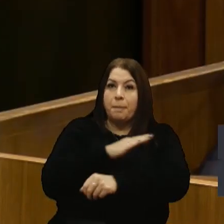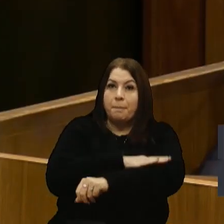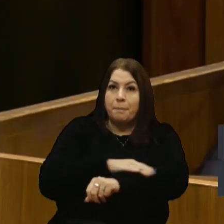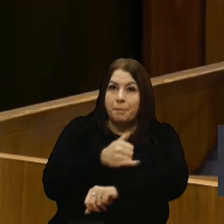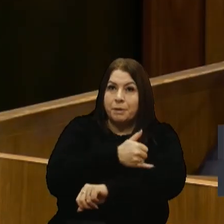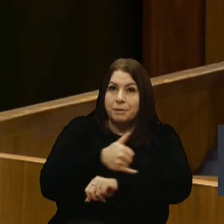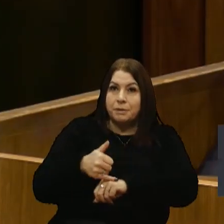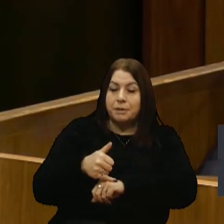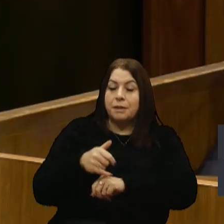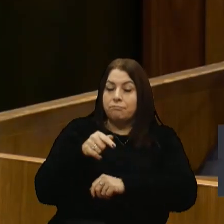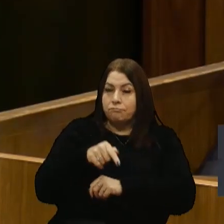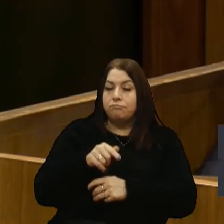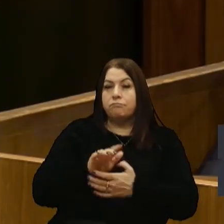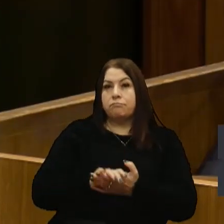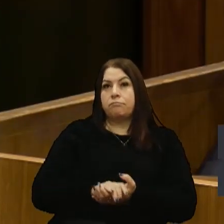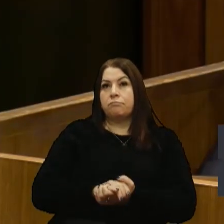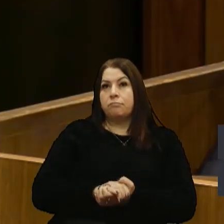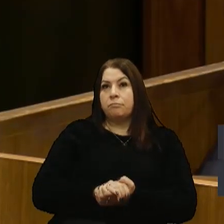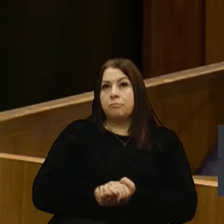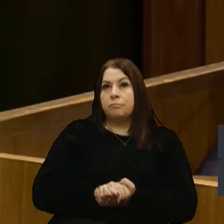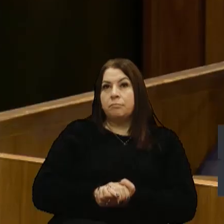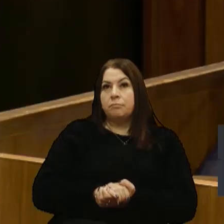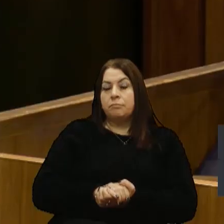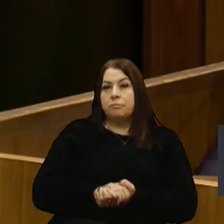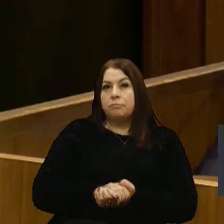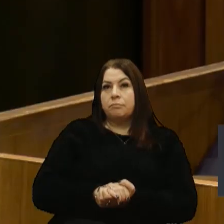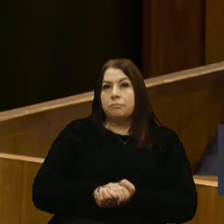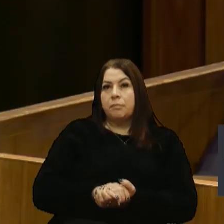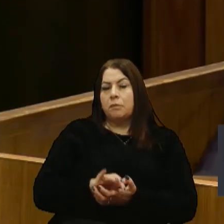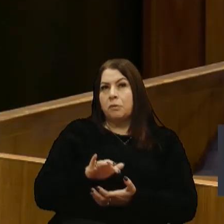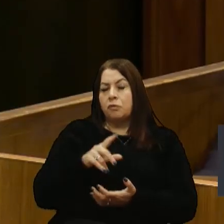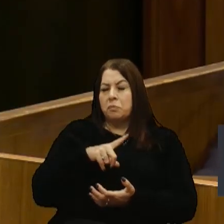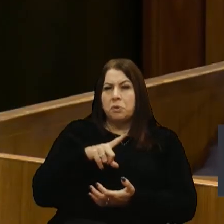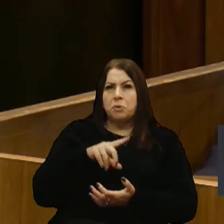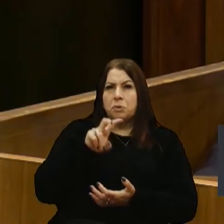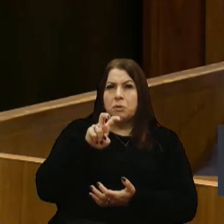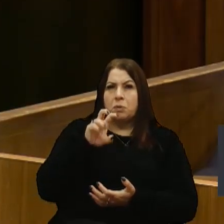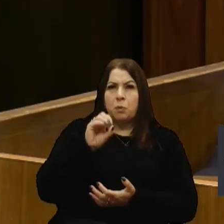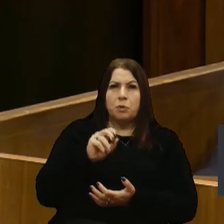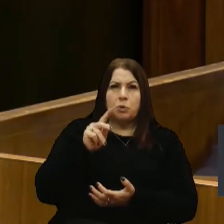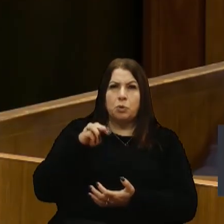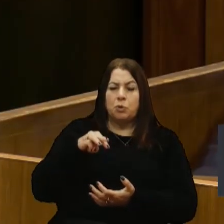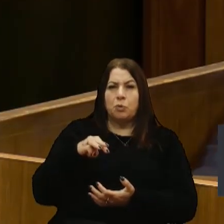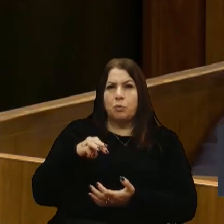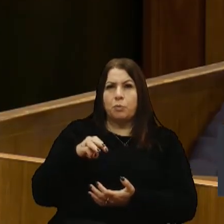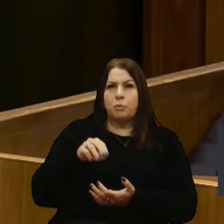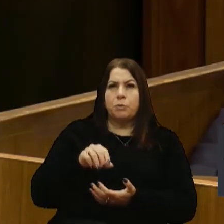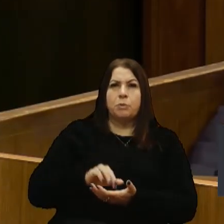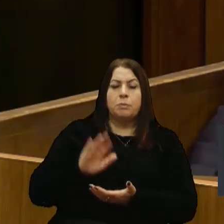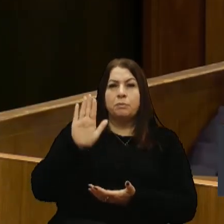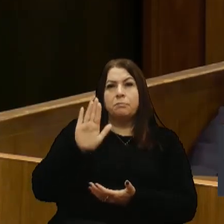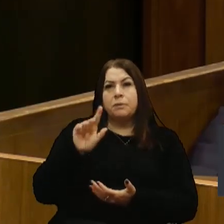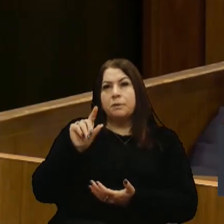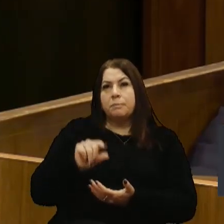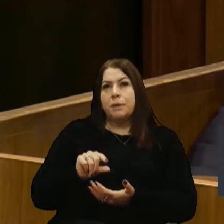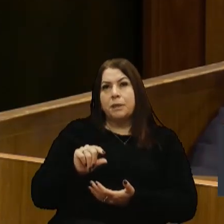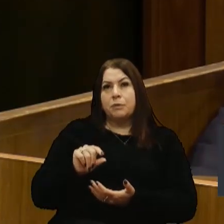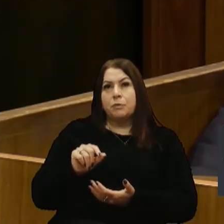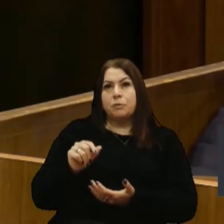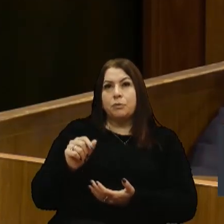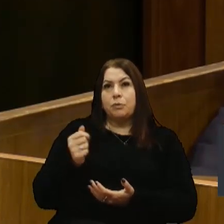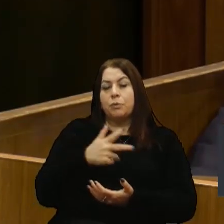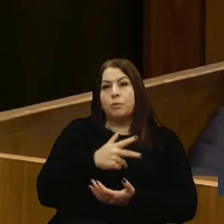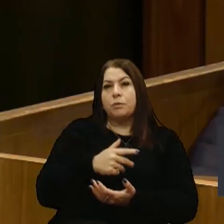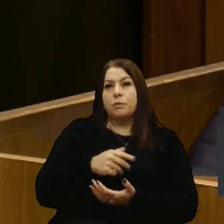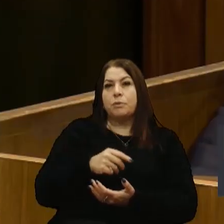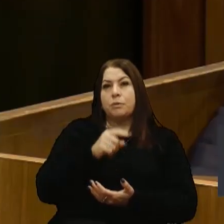asfaltos, nós teremos aí uns 50 quilômetros de asfalto, muito do que o